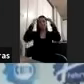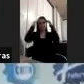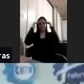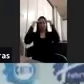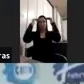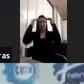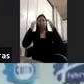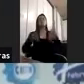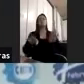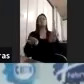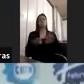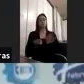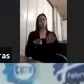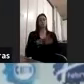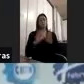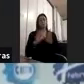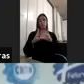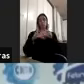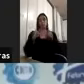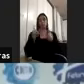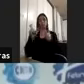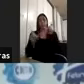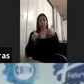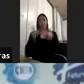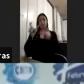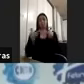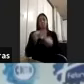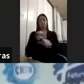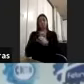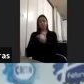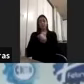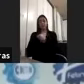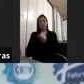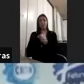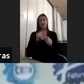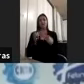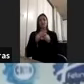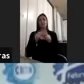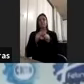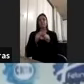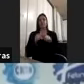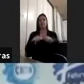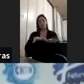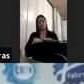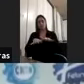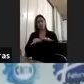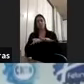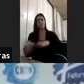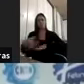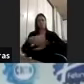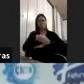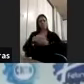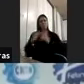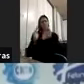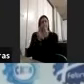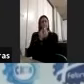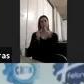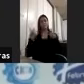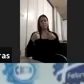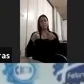assim, aquelas pessoas estão contando exatamente com esse papel, deputado, né? Com isso que você acabou de nos passar aqui, porque,